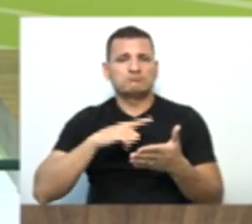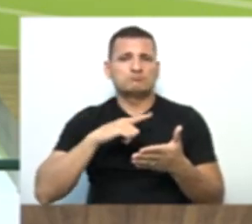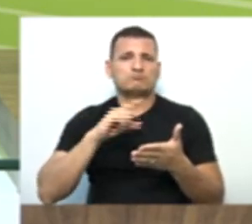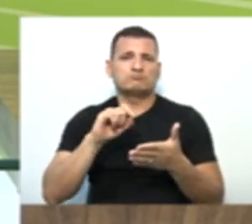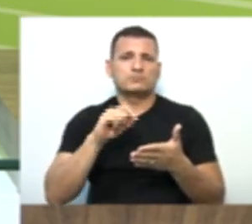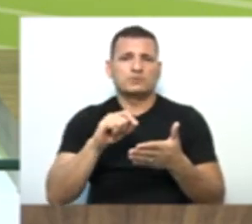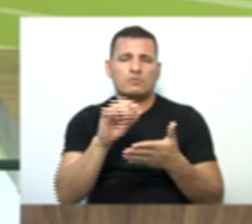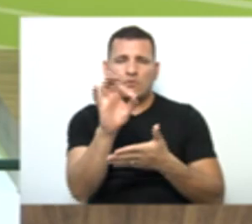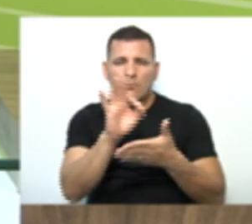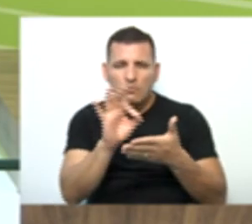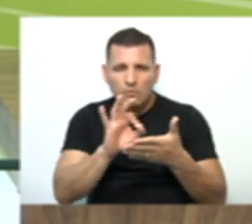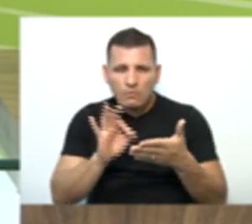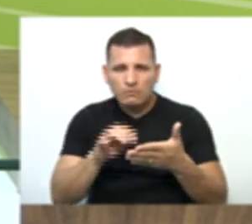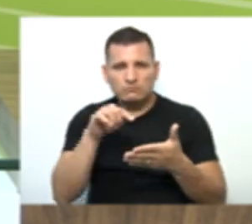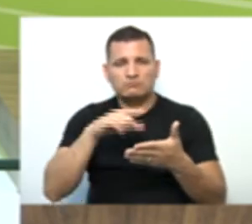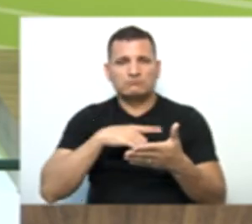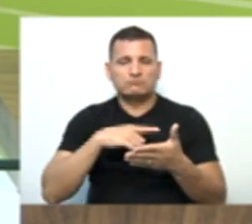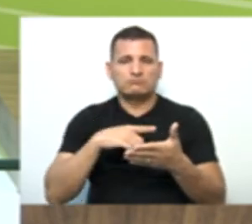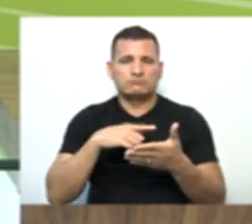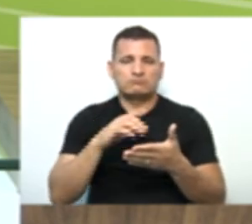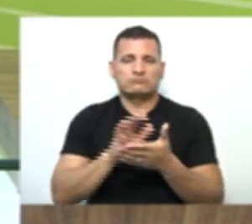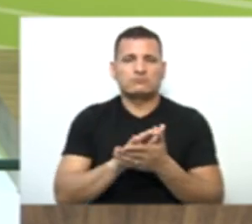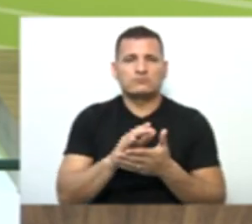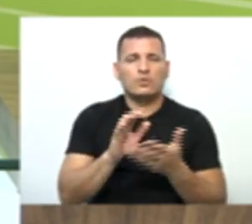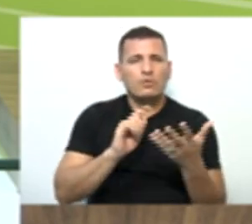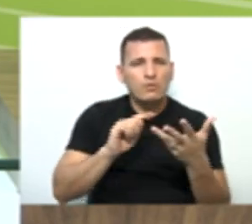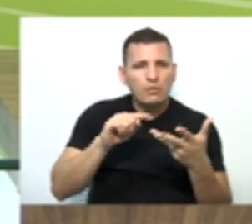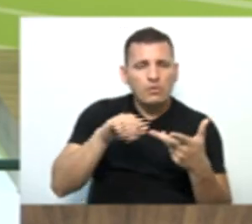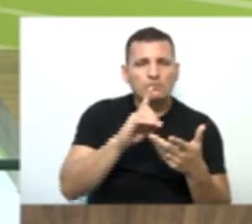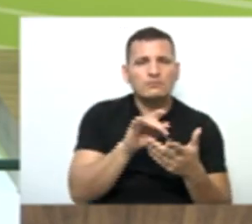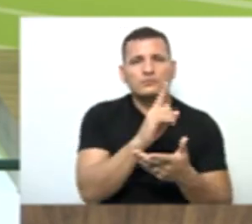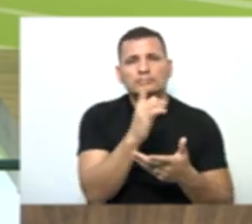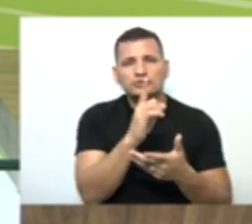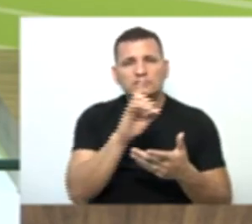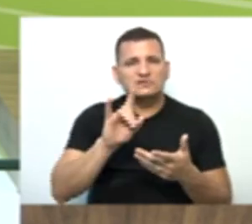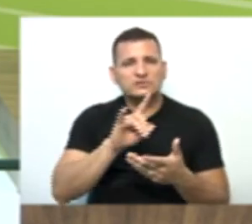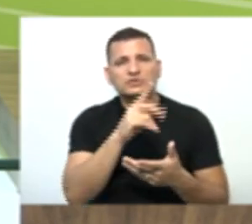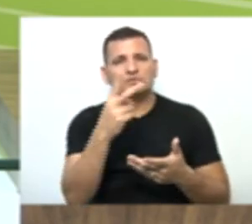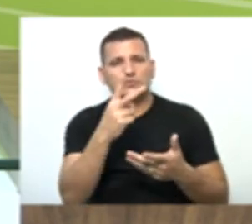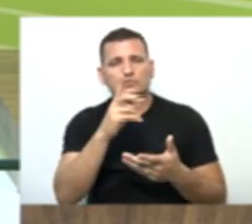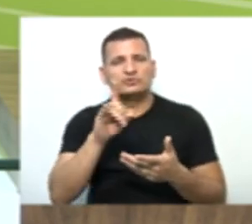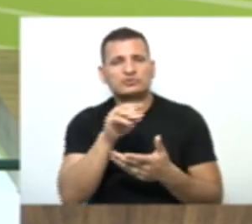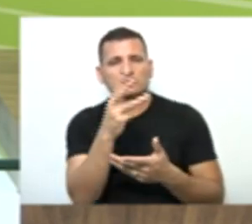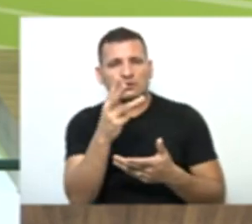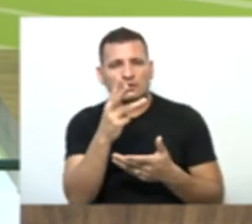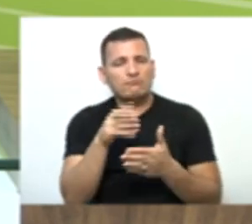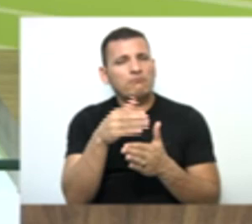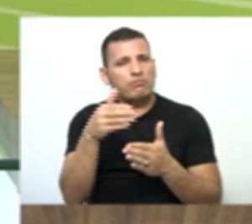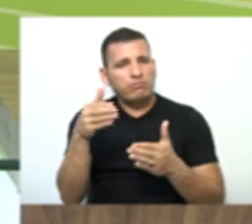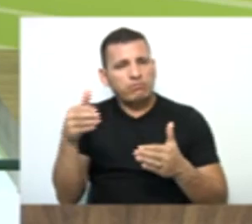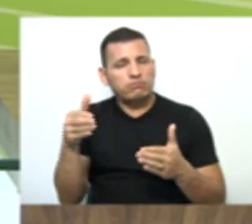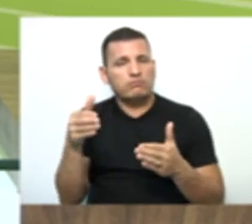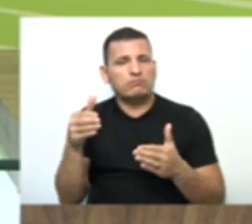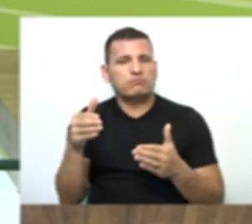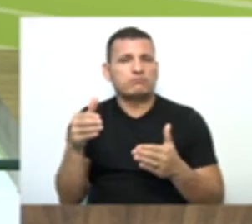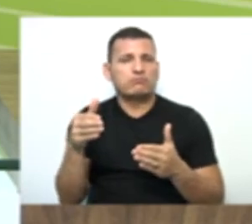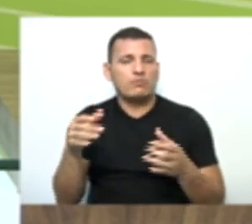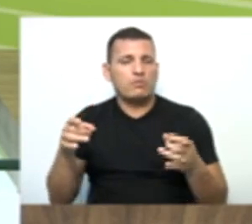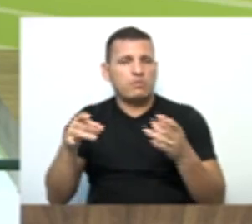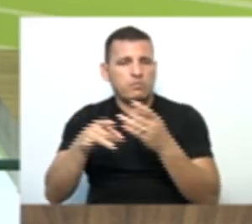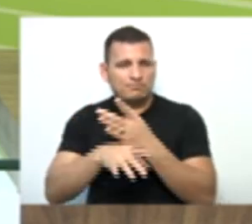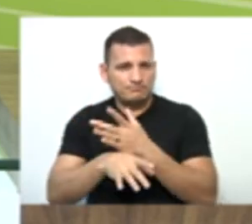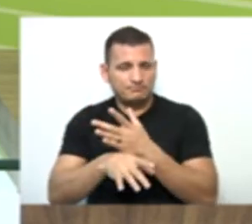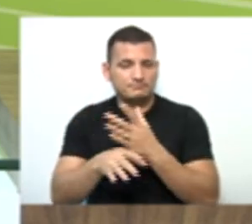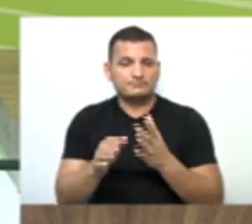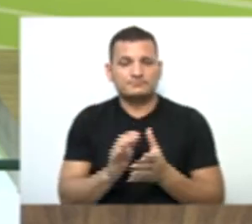ordem cronológica, né? Ele vem contando os fatos a fatos de acordo com a sua data de acontecimento. Depois